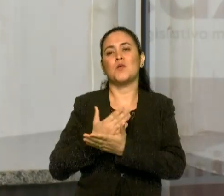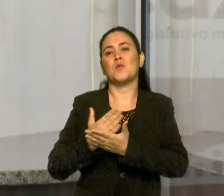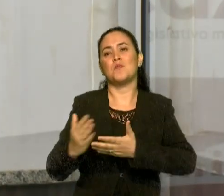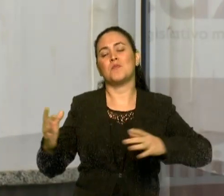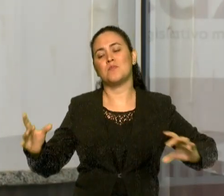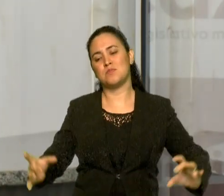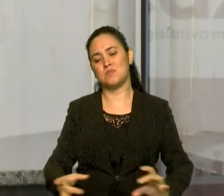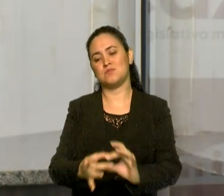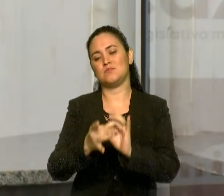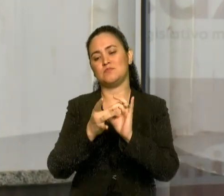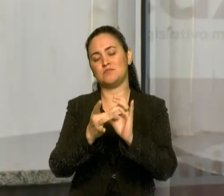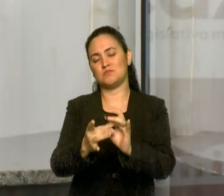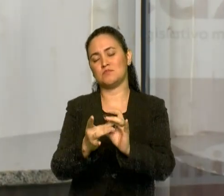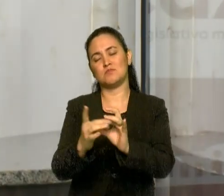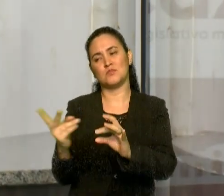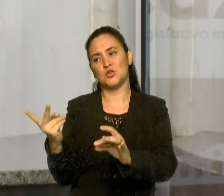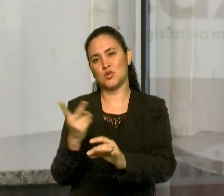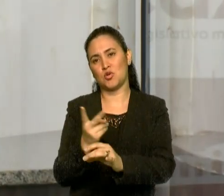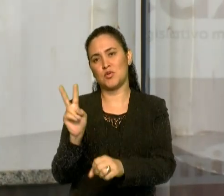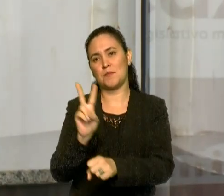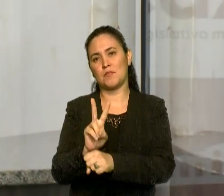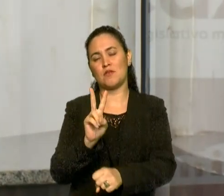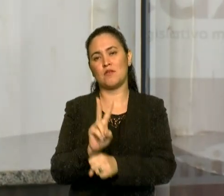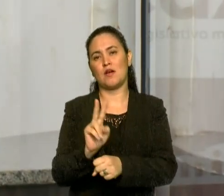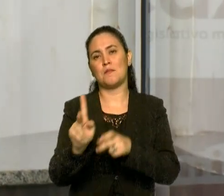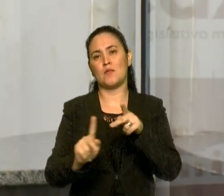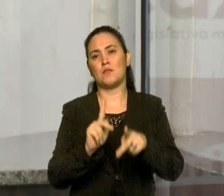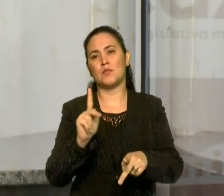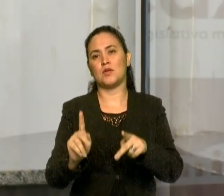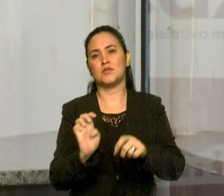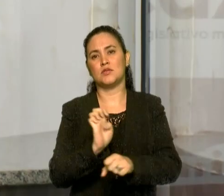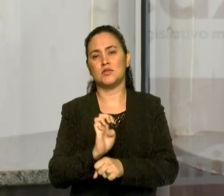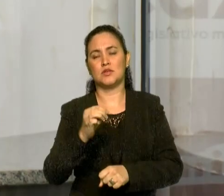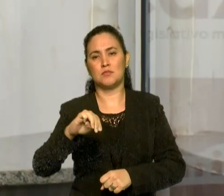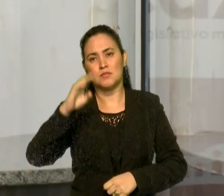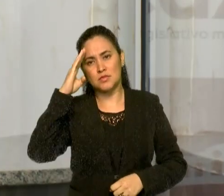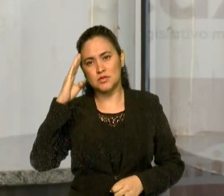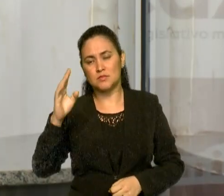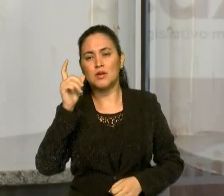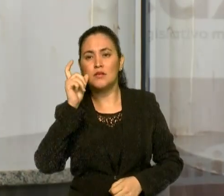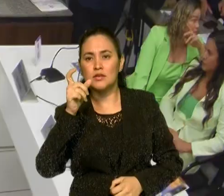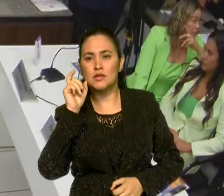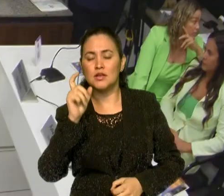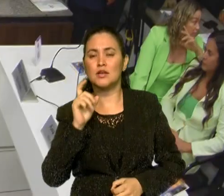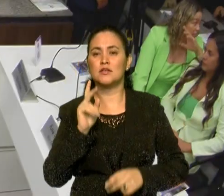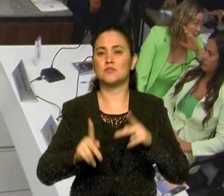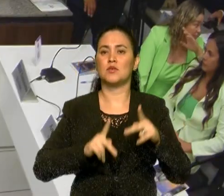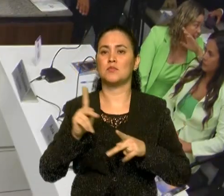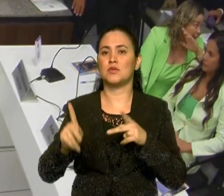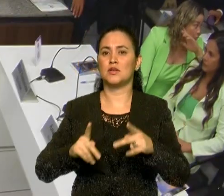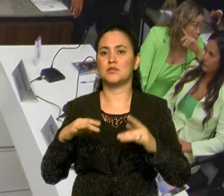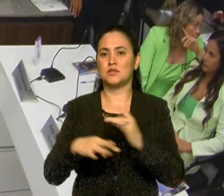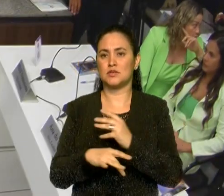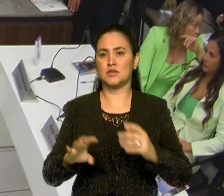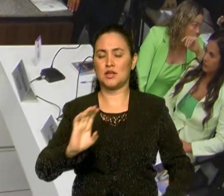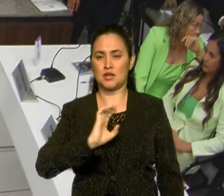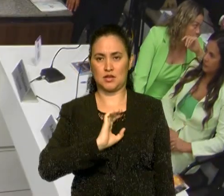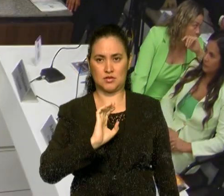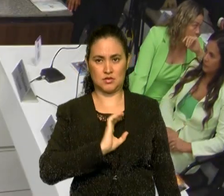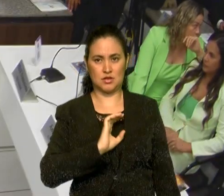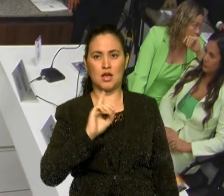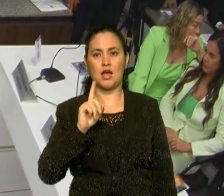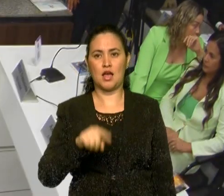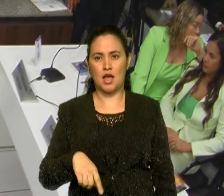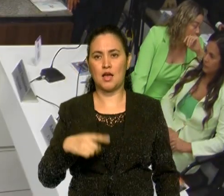do Maranhão, em especial os interesses da população da cidade de Caxias. E é assim que se faz política.